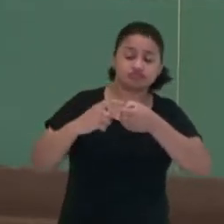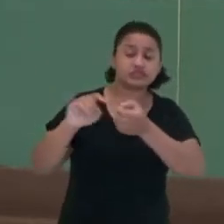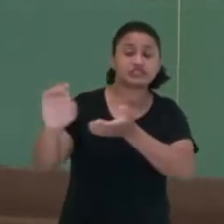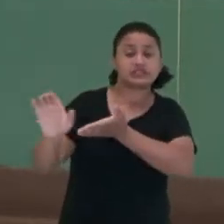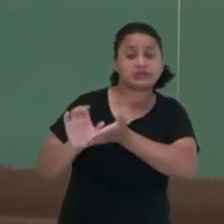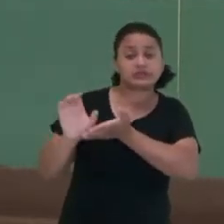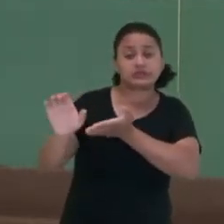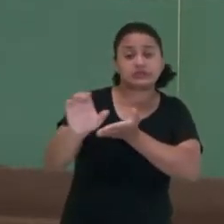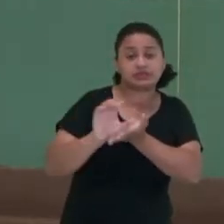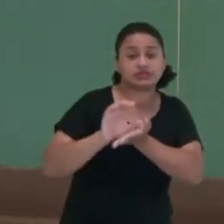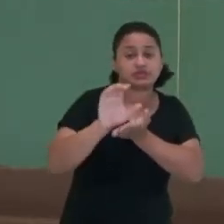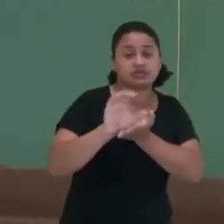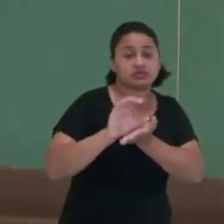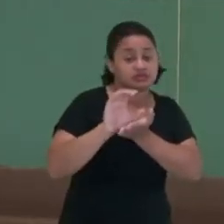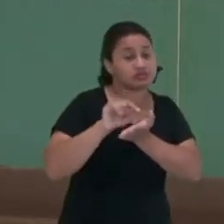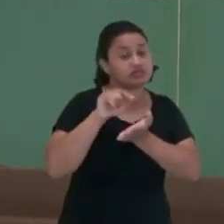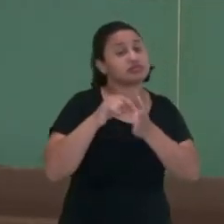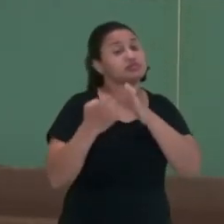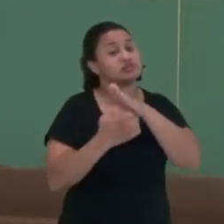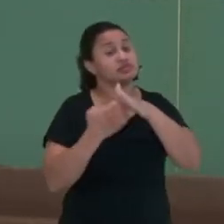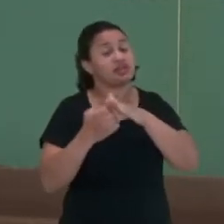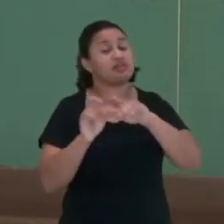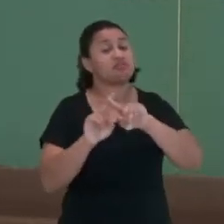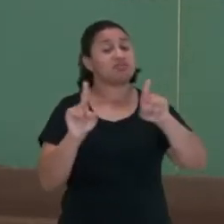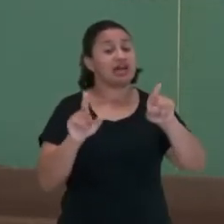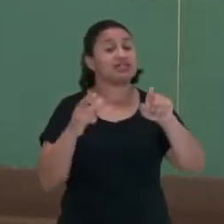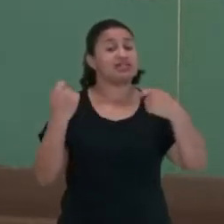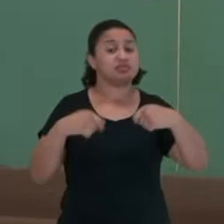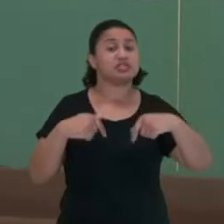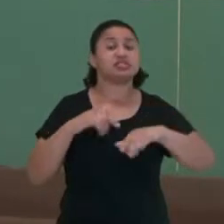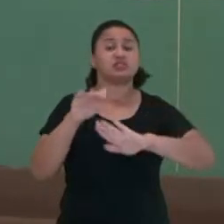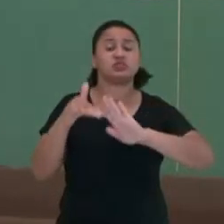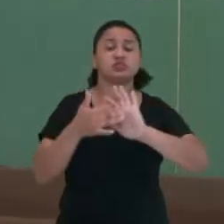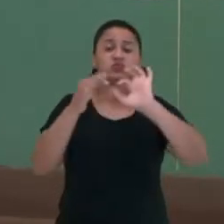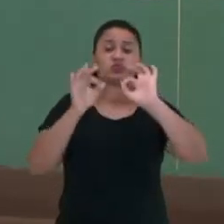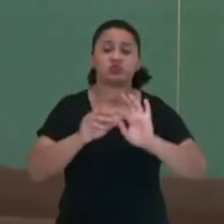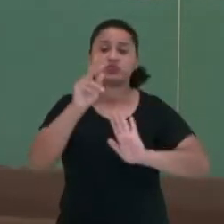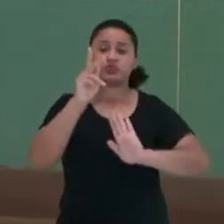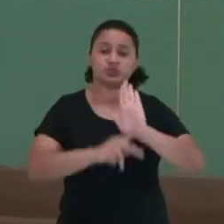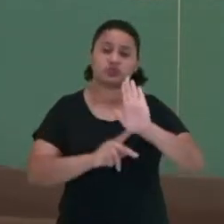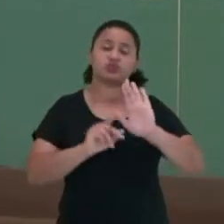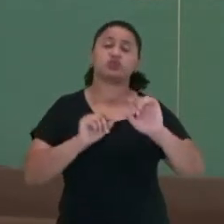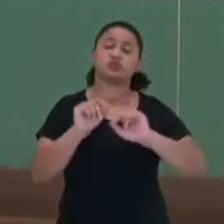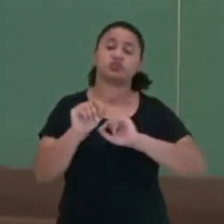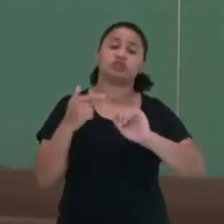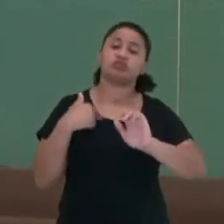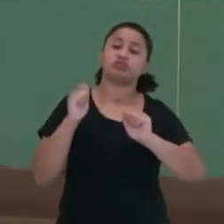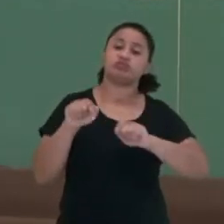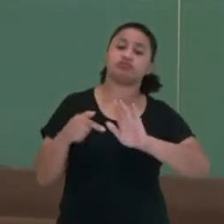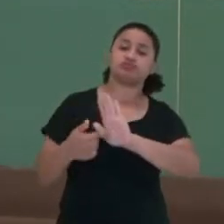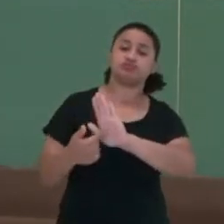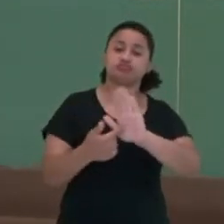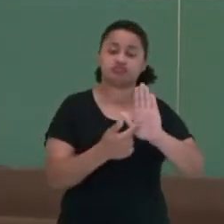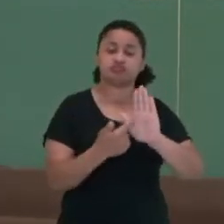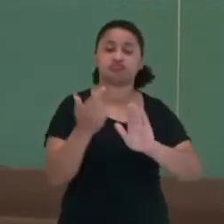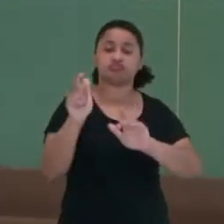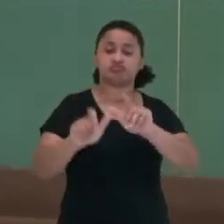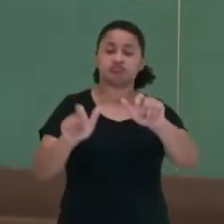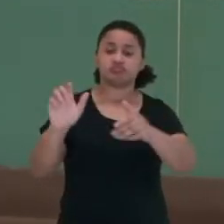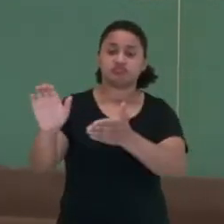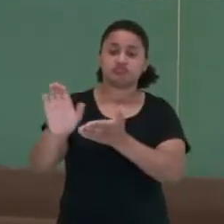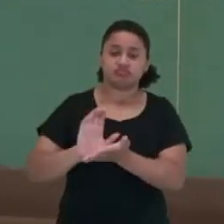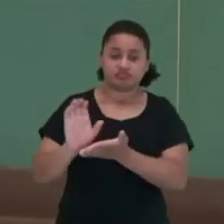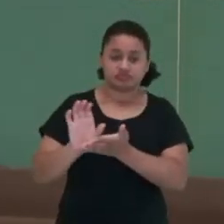Investidores para aquele negócio, mas para isso ele vai ter que estar muito bem dentro do plano para poder apresentar a esses